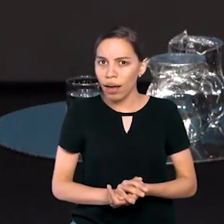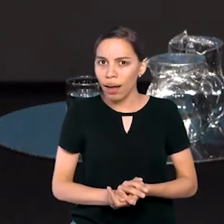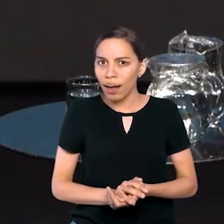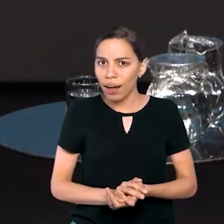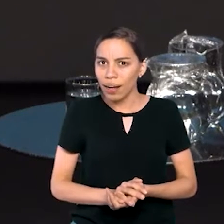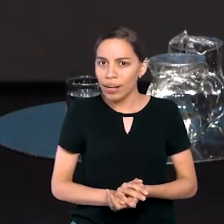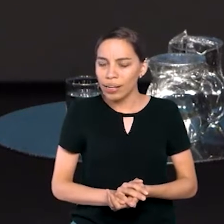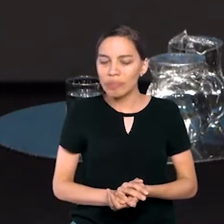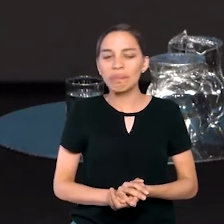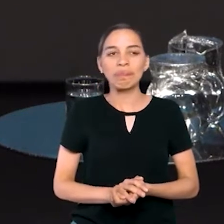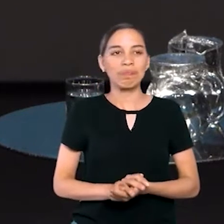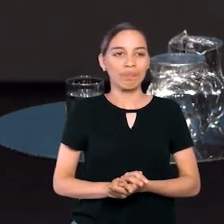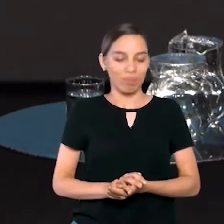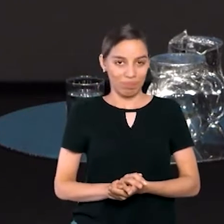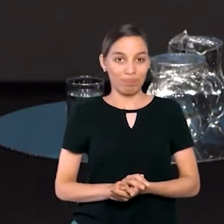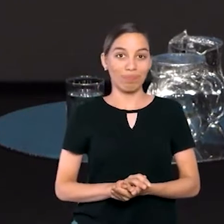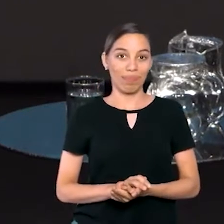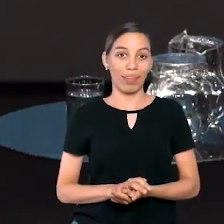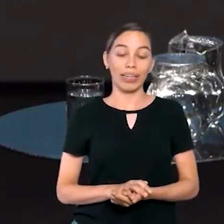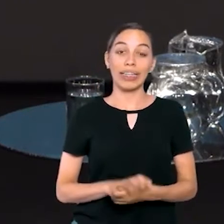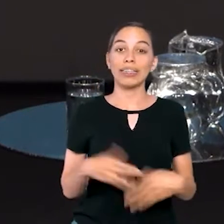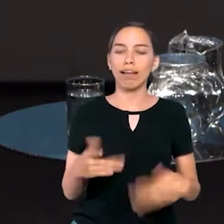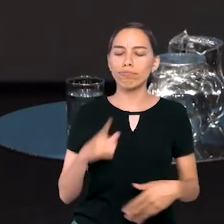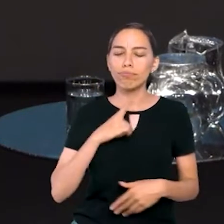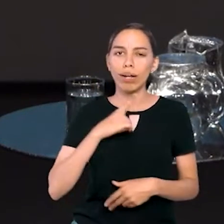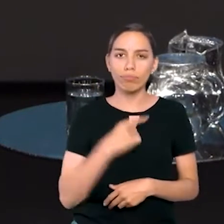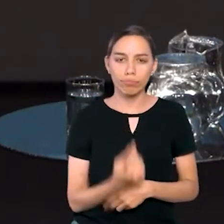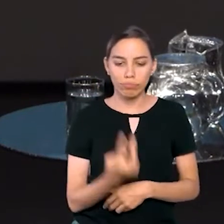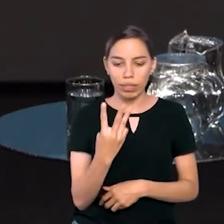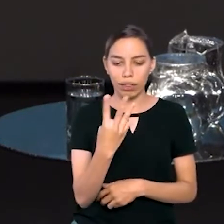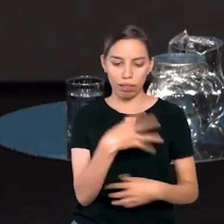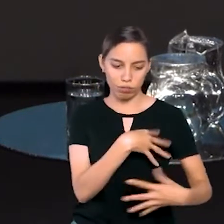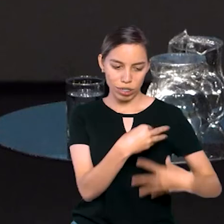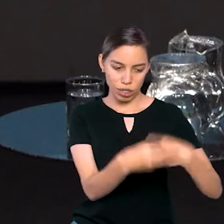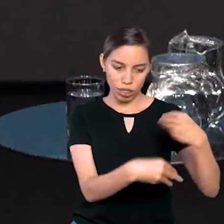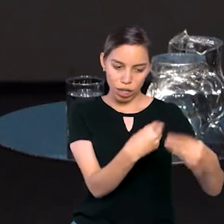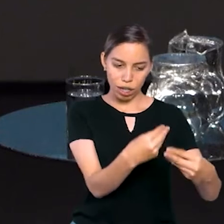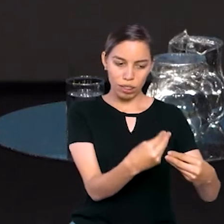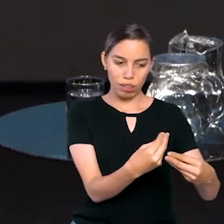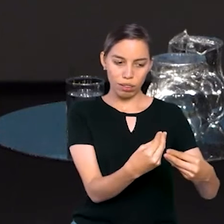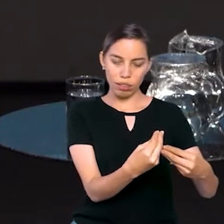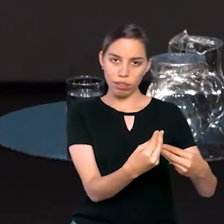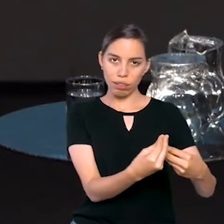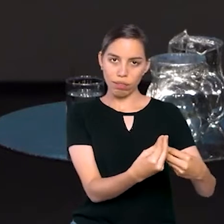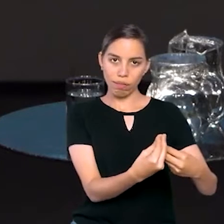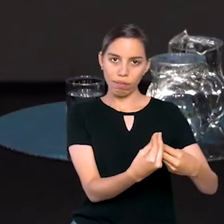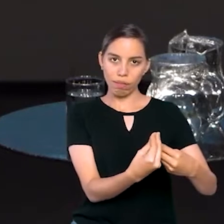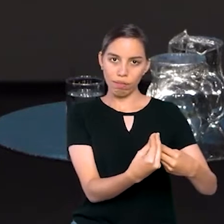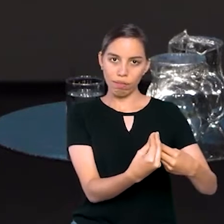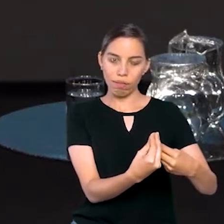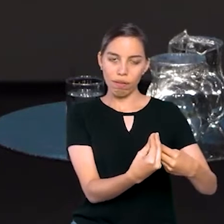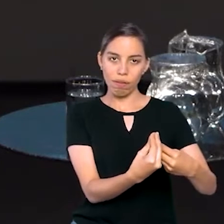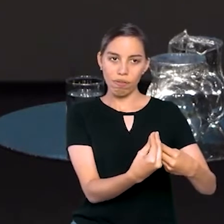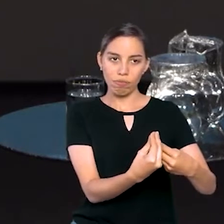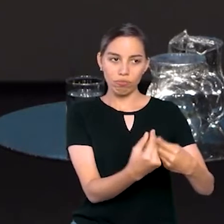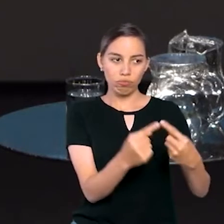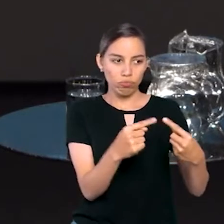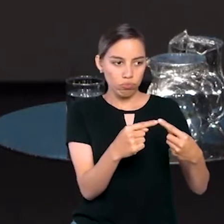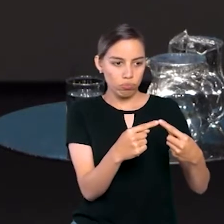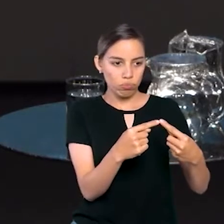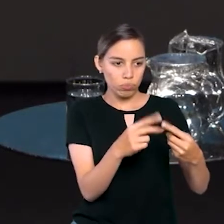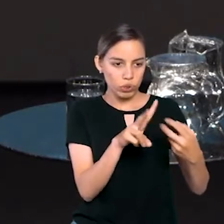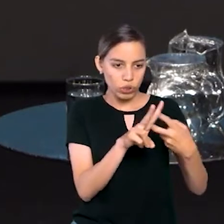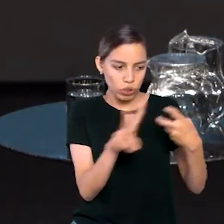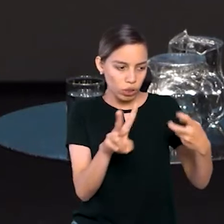essas 3 gerações de pessoas que experimentaram uma invisibilidade